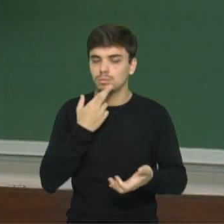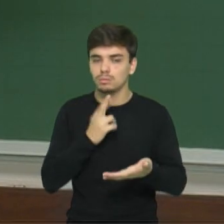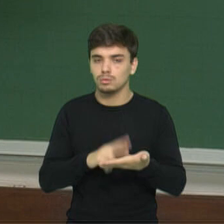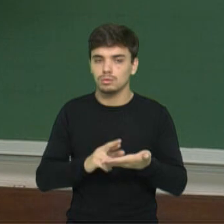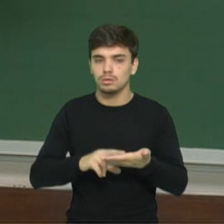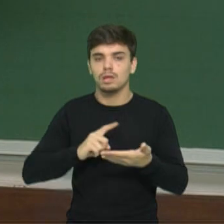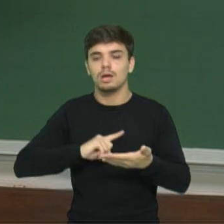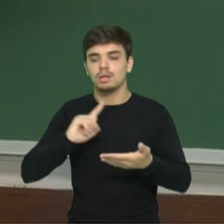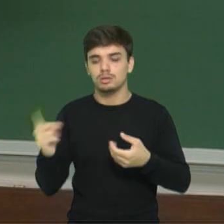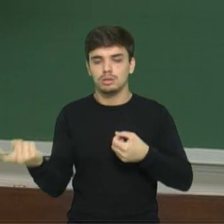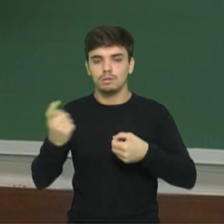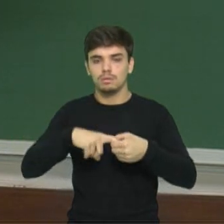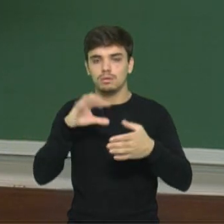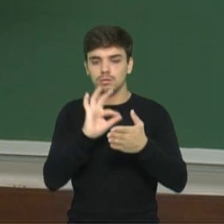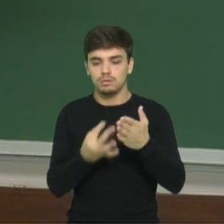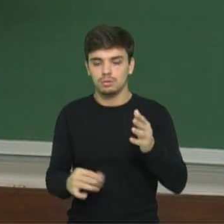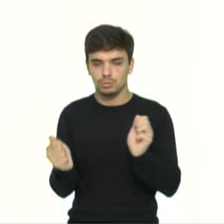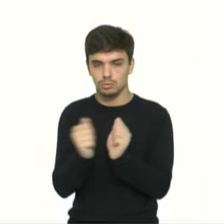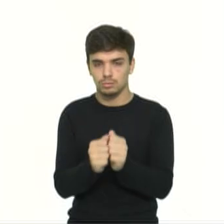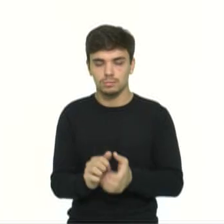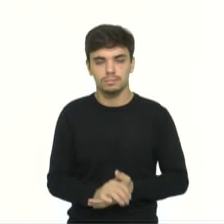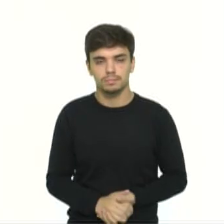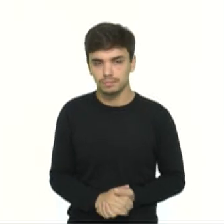e responde juntos, beleza?